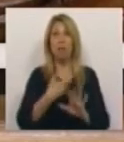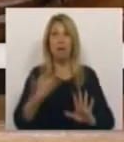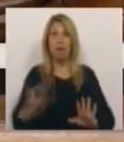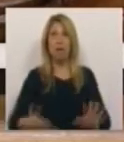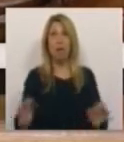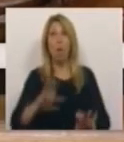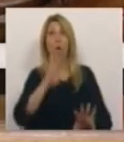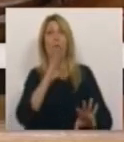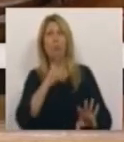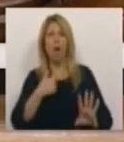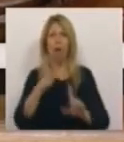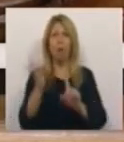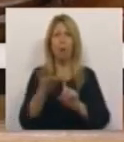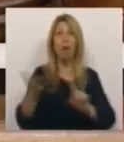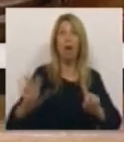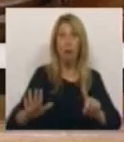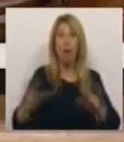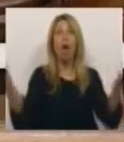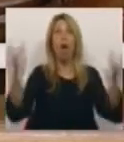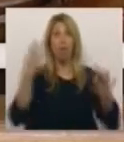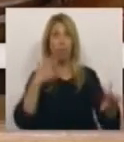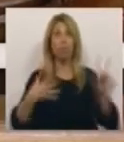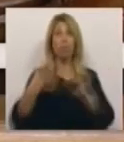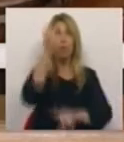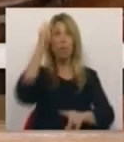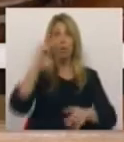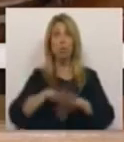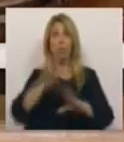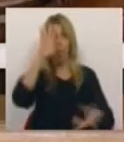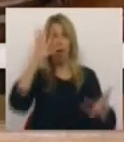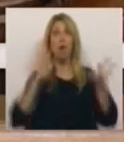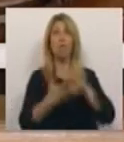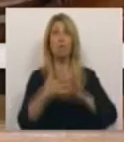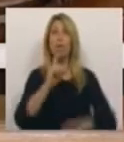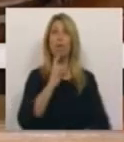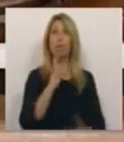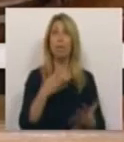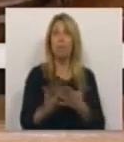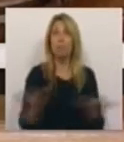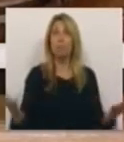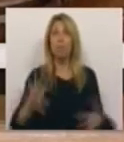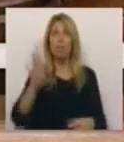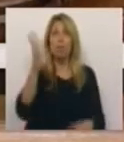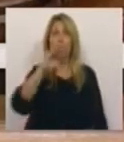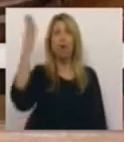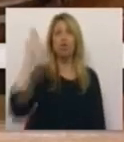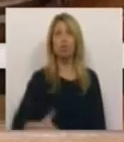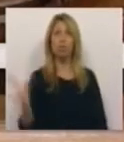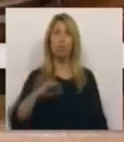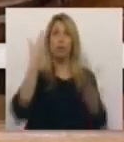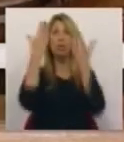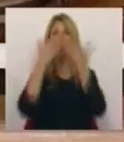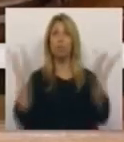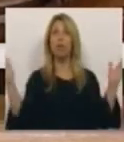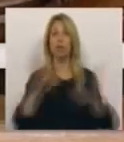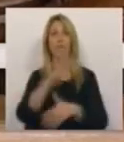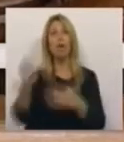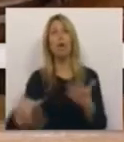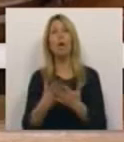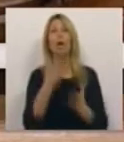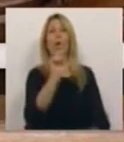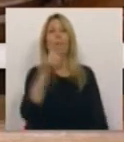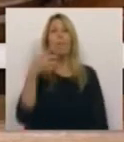penalizações são parte integrante das conquistas da Revolução de Abril e condição para um país mais justo e democrático. Com as propostas